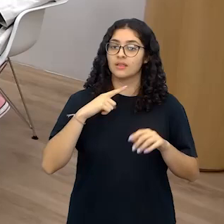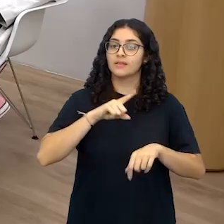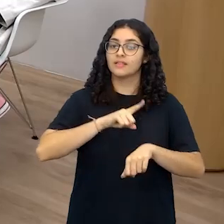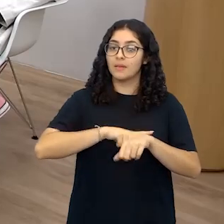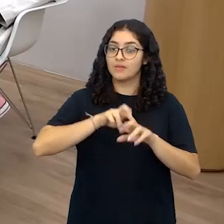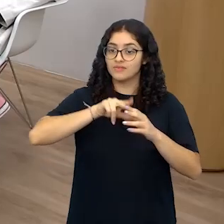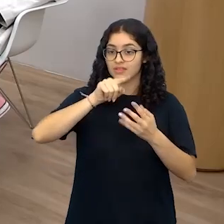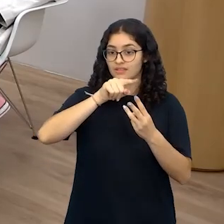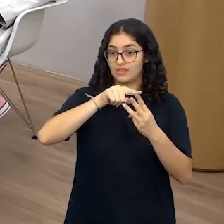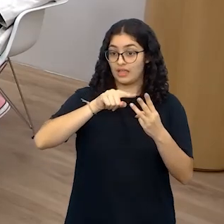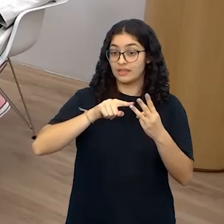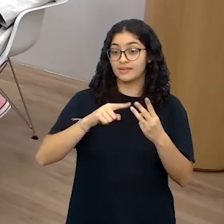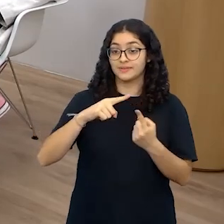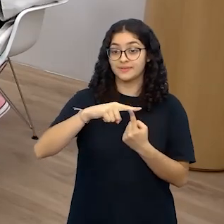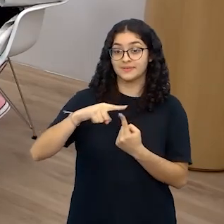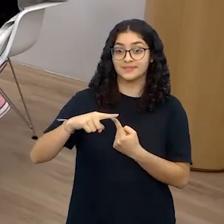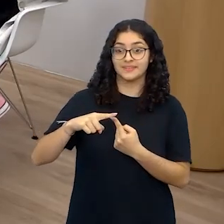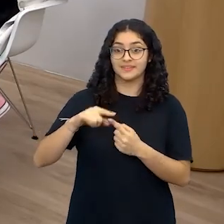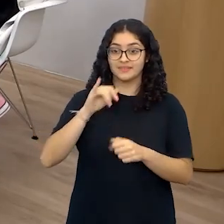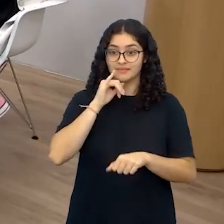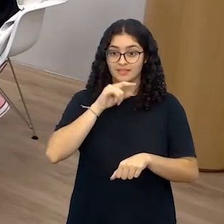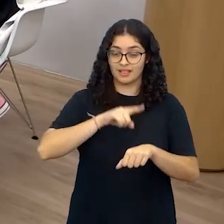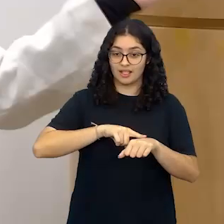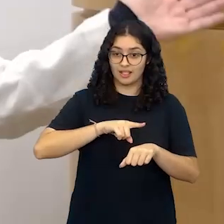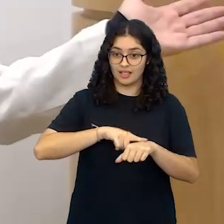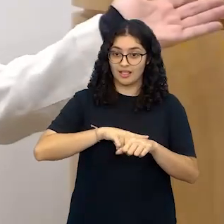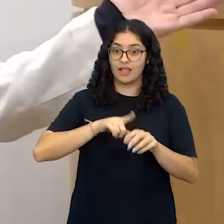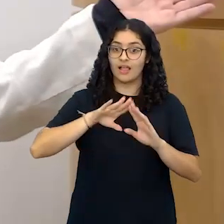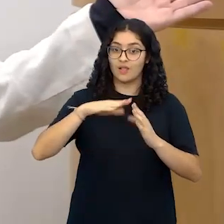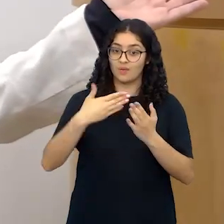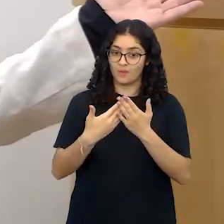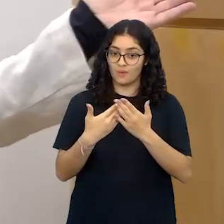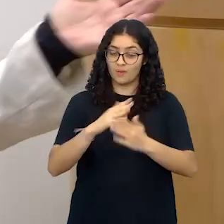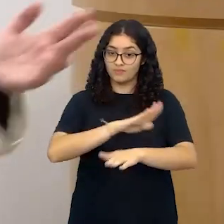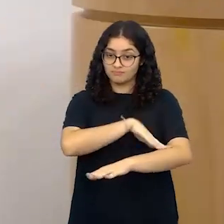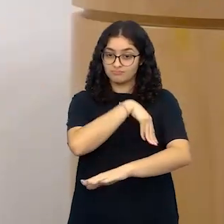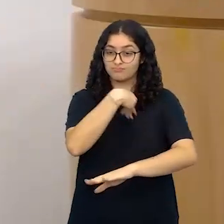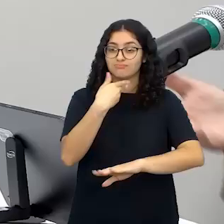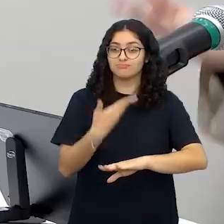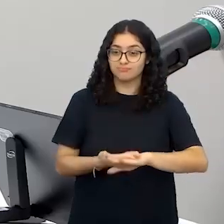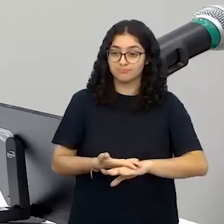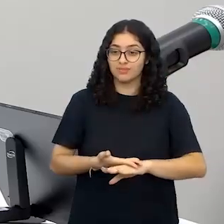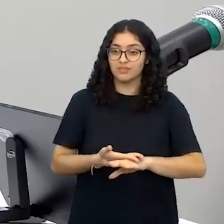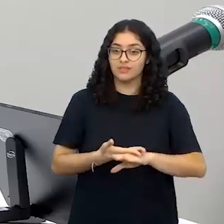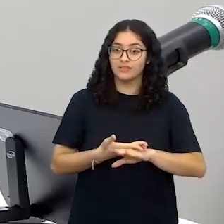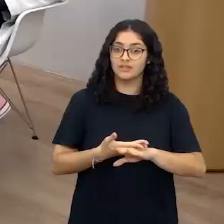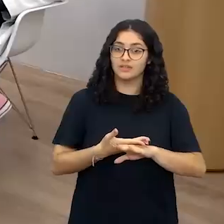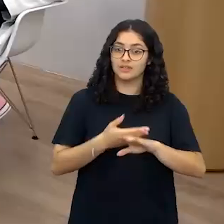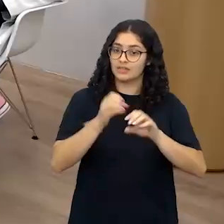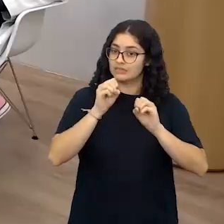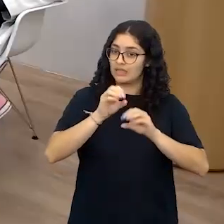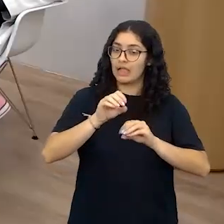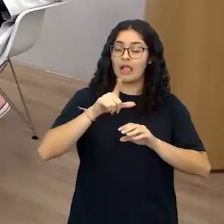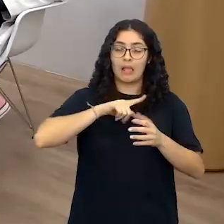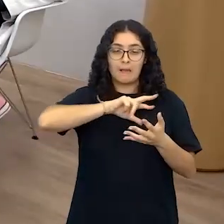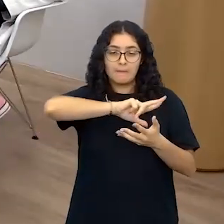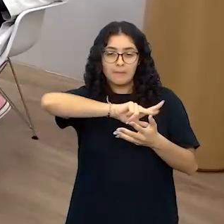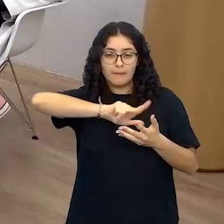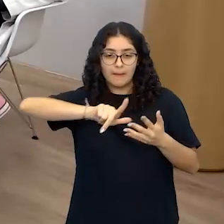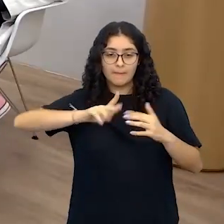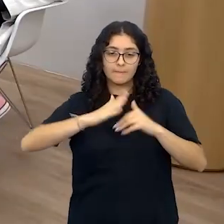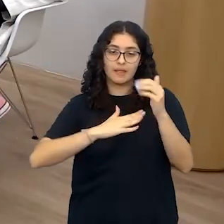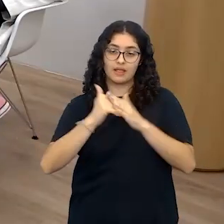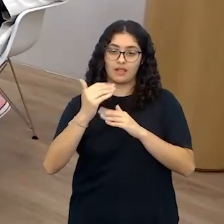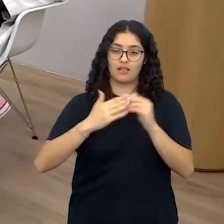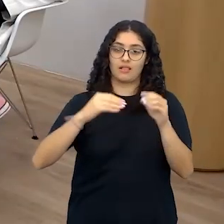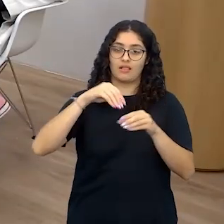integral. Exatamente. O tempo integral é a criança mais tempo na escola. Mais tempo na escola. O ensino são muitas práticas dentro de sala de aula